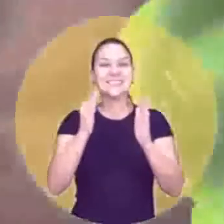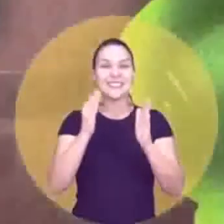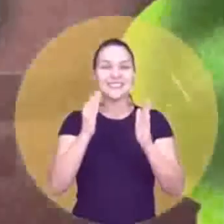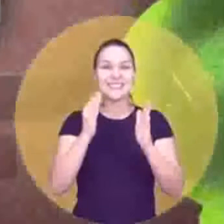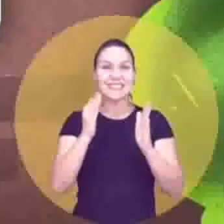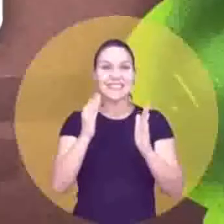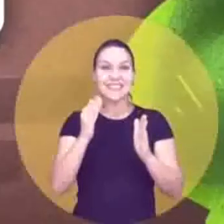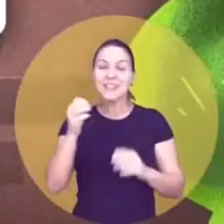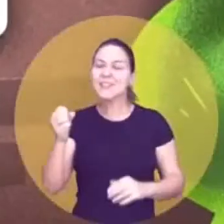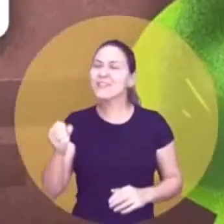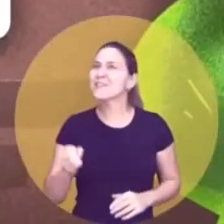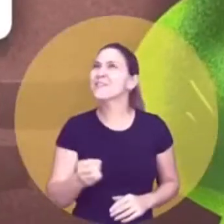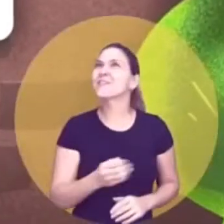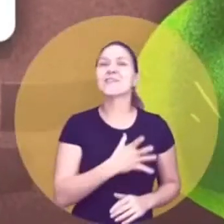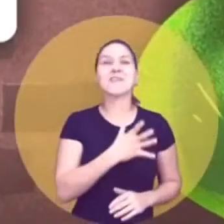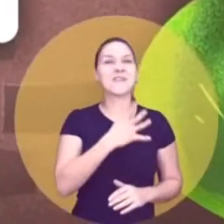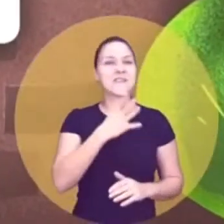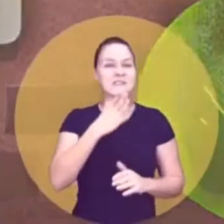ter um